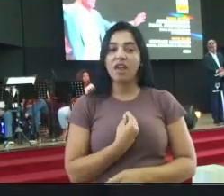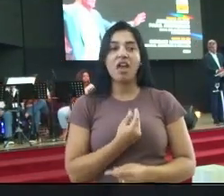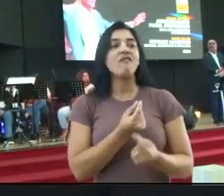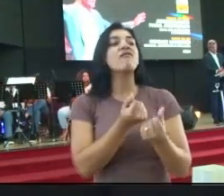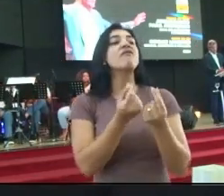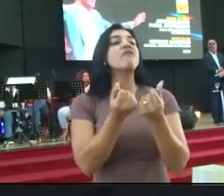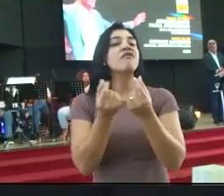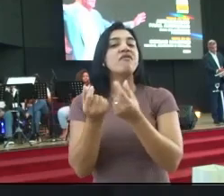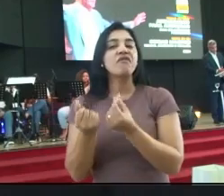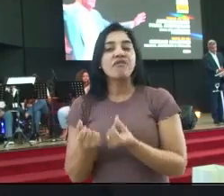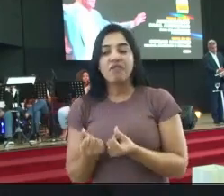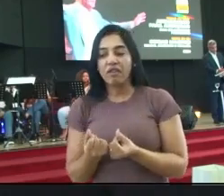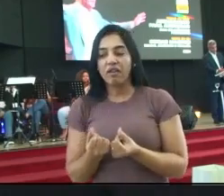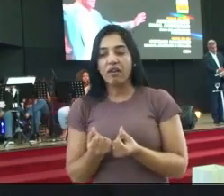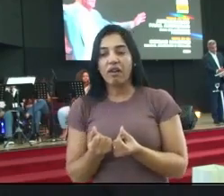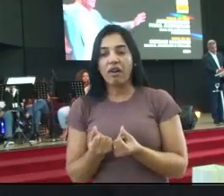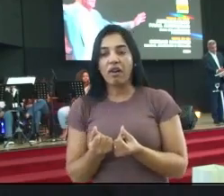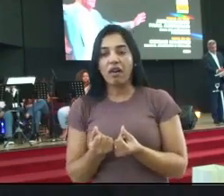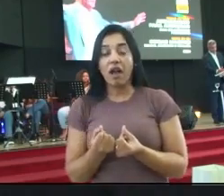financeira.